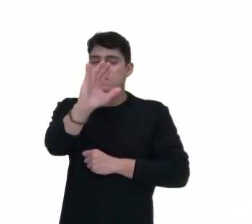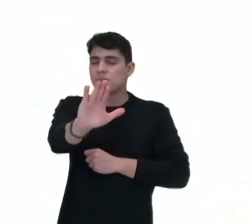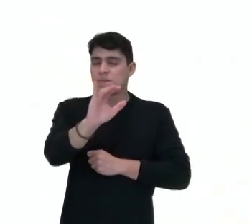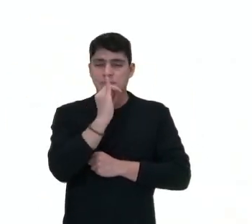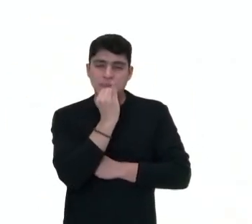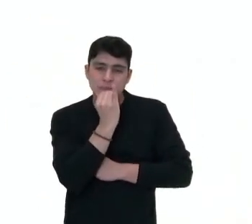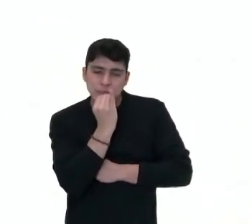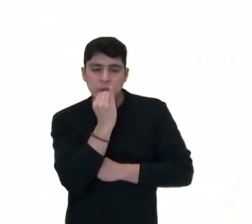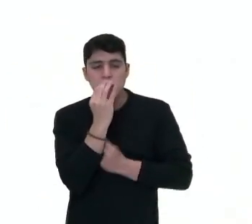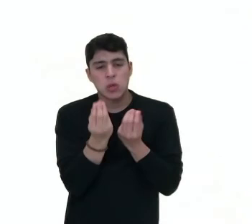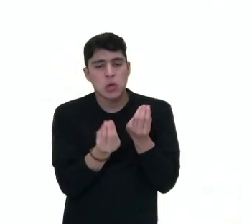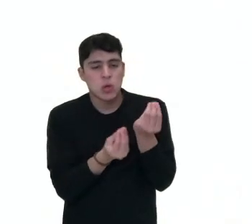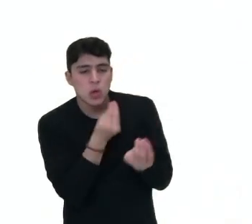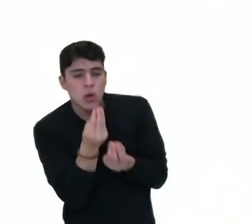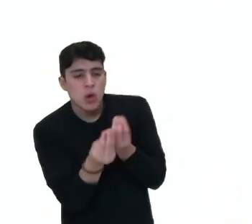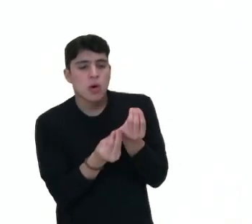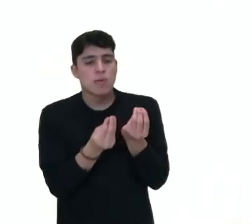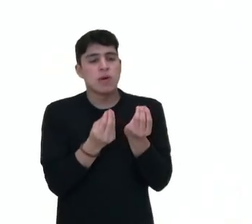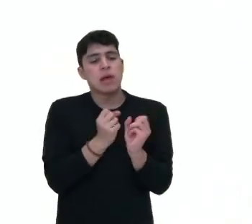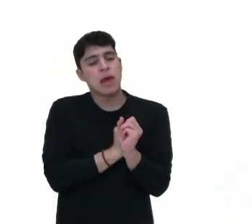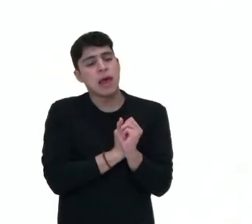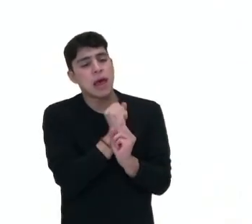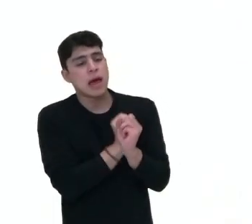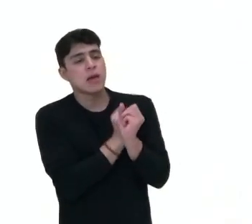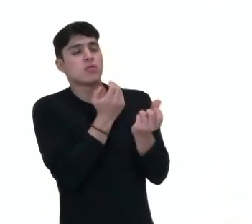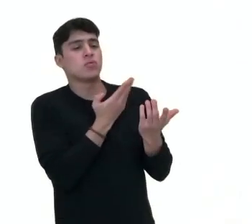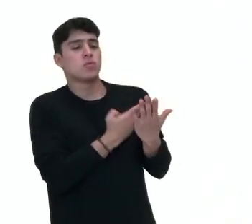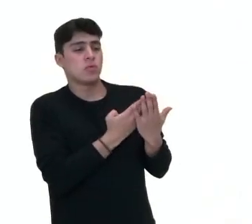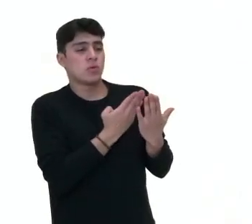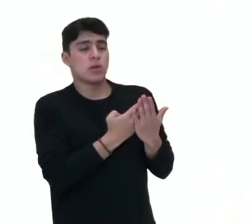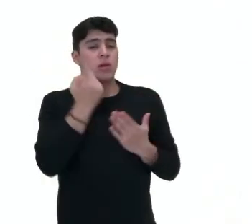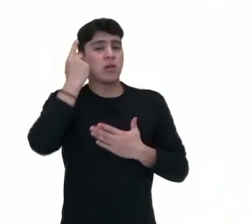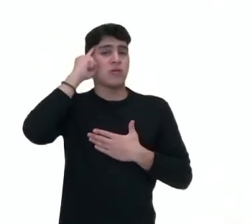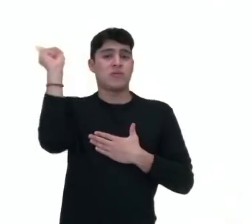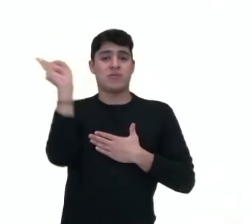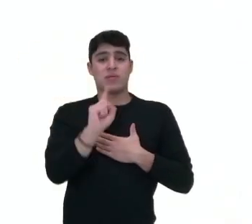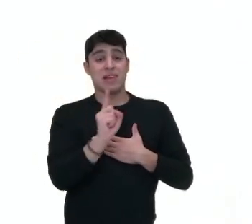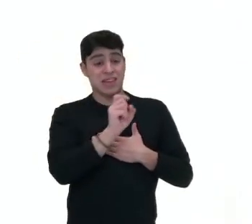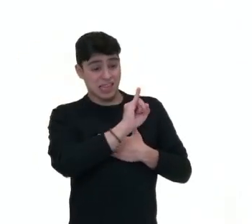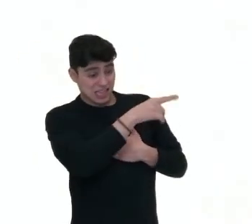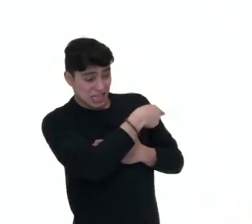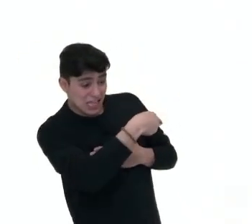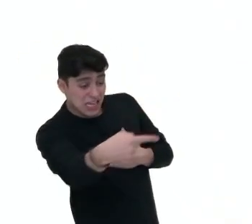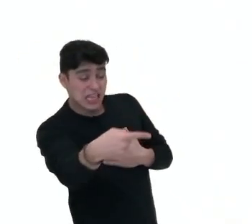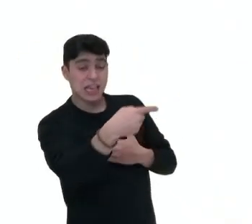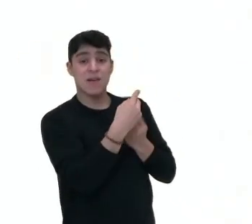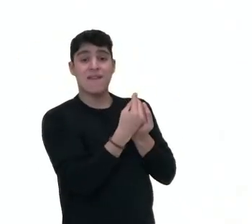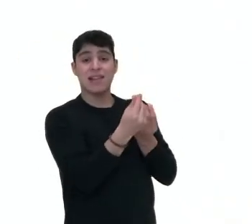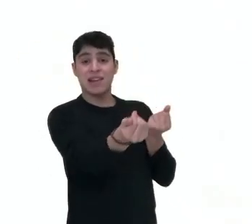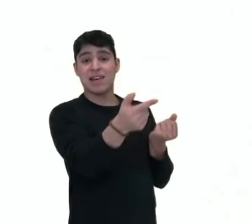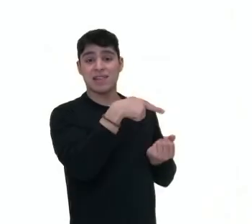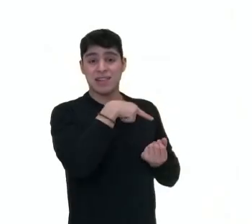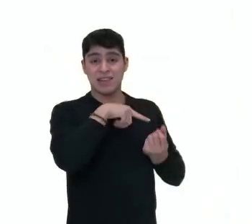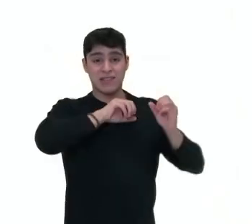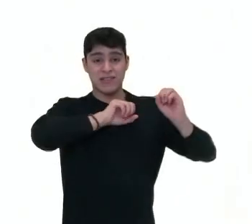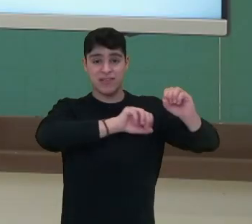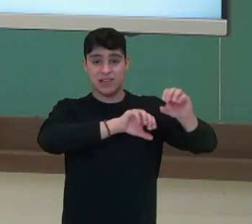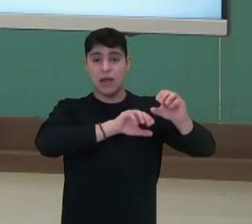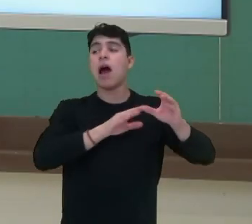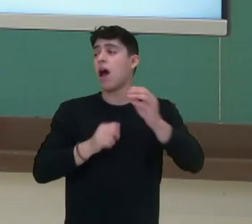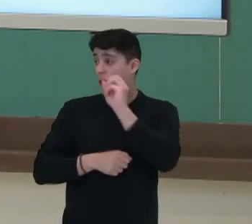a qualidade de anos de estudo, não se mede então a qualidade de ensino ofertado. Então, pare e pensa,